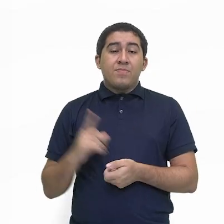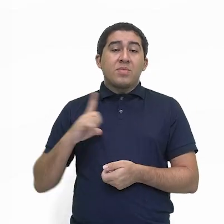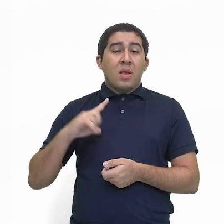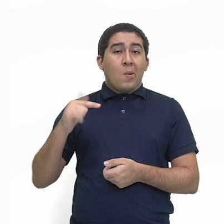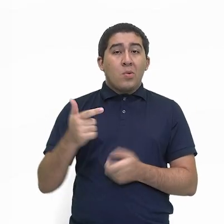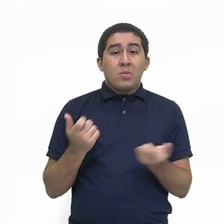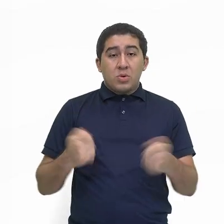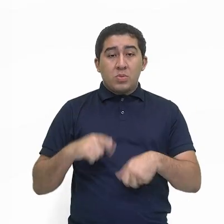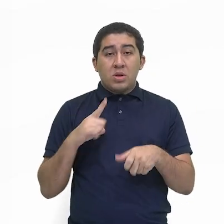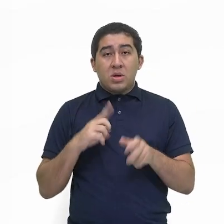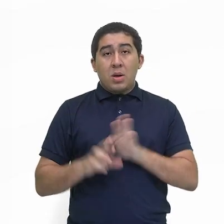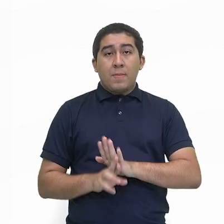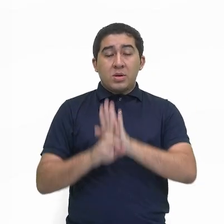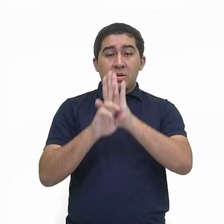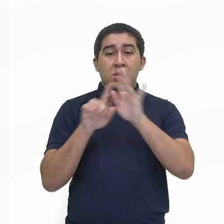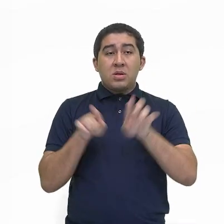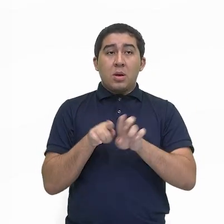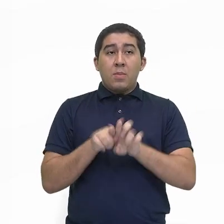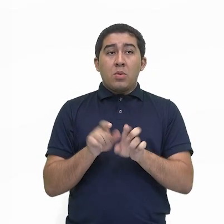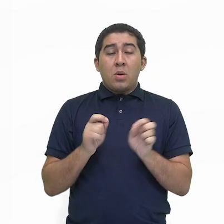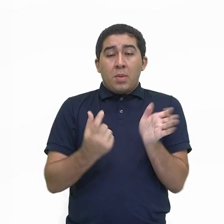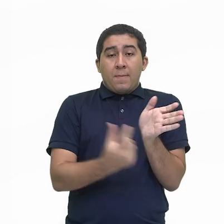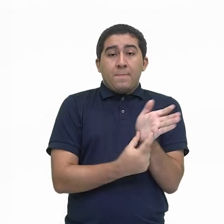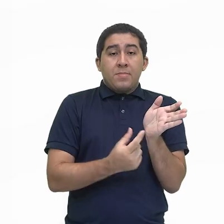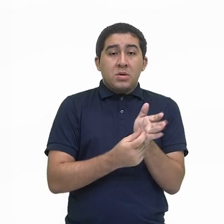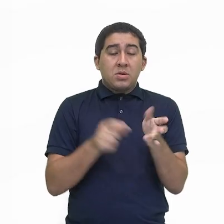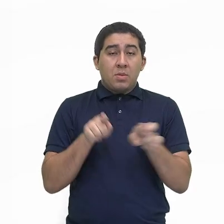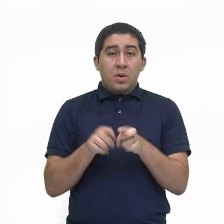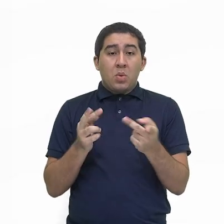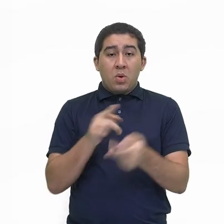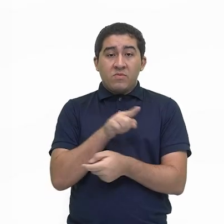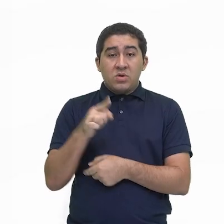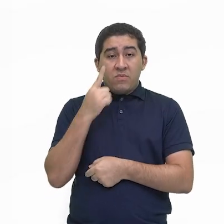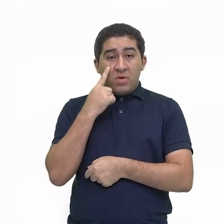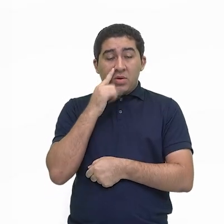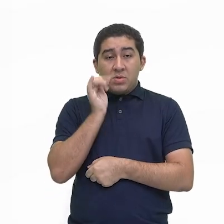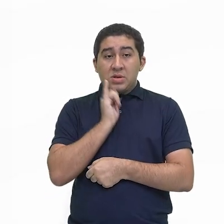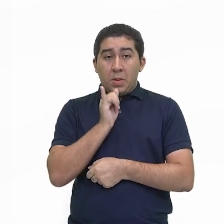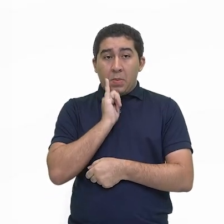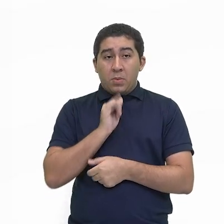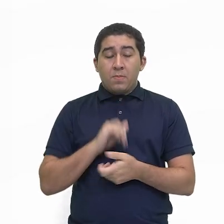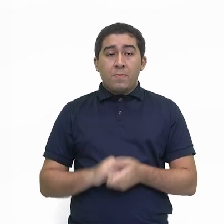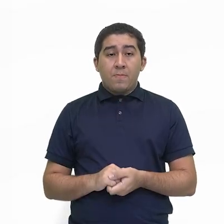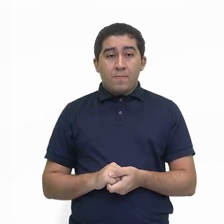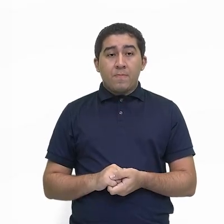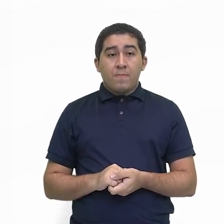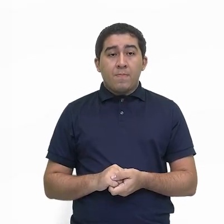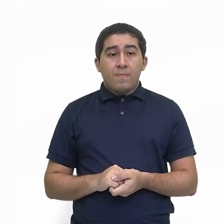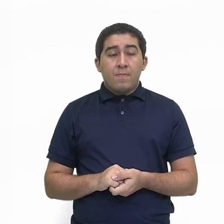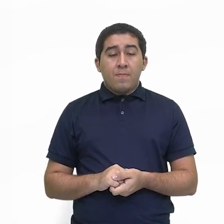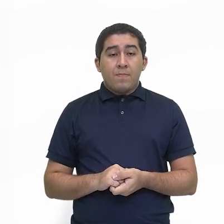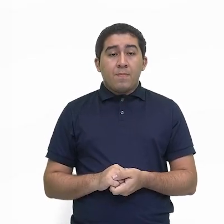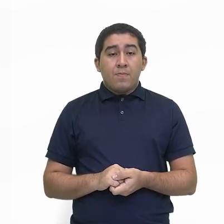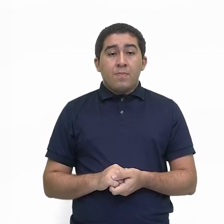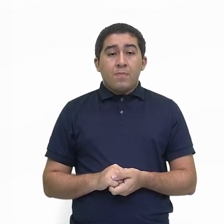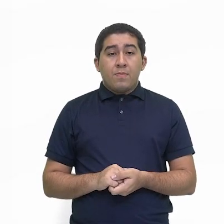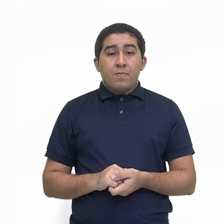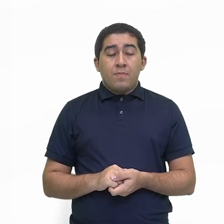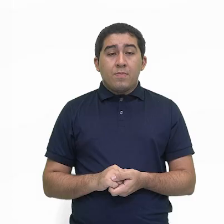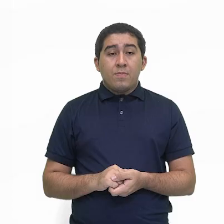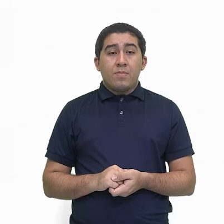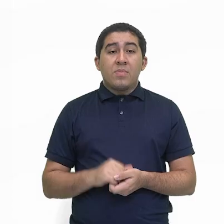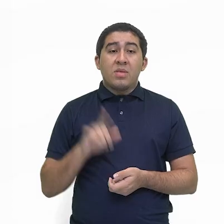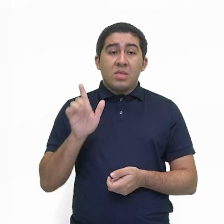gente representar também, né, uma pilha e bateria, como você vê no exemplo, olha só. No caso da pilha de Daniel,